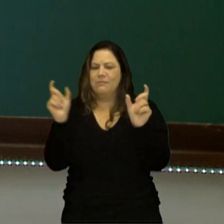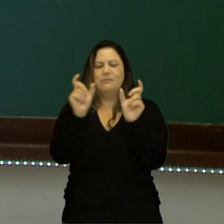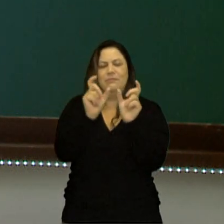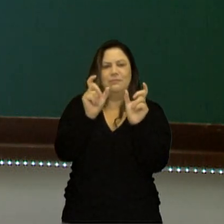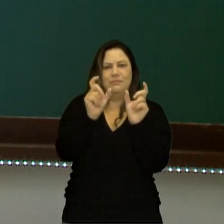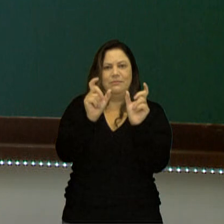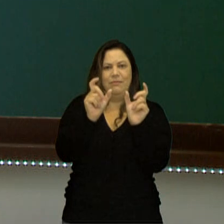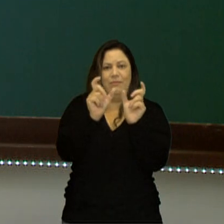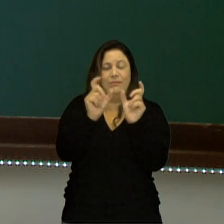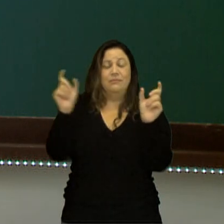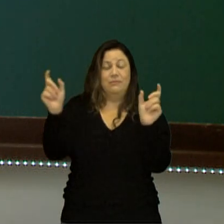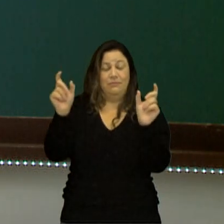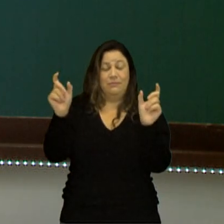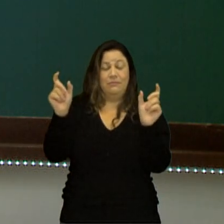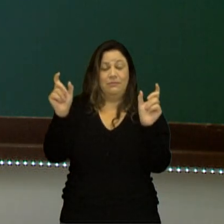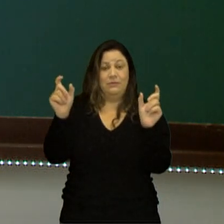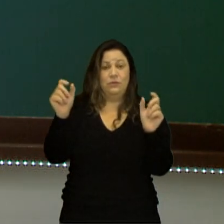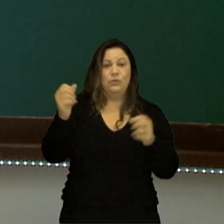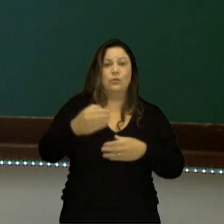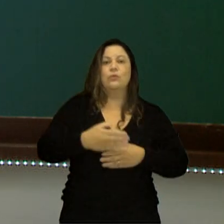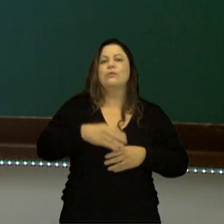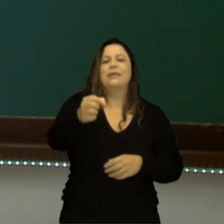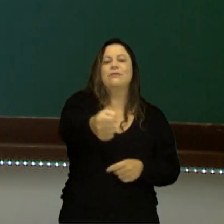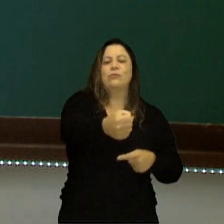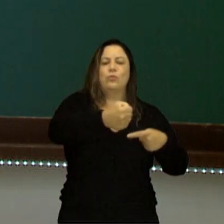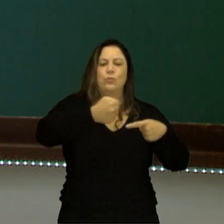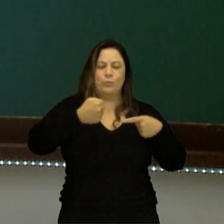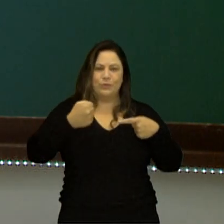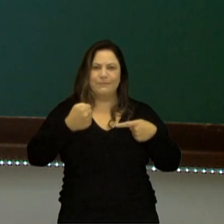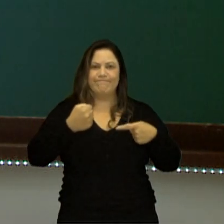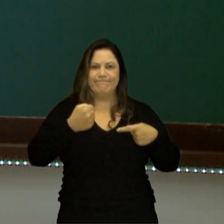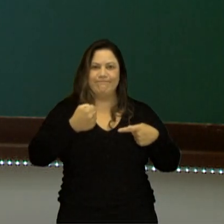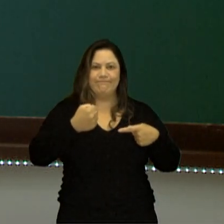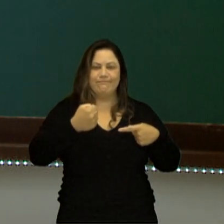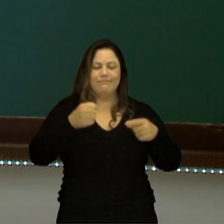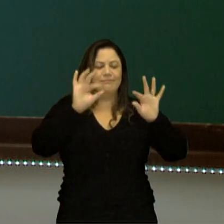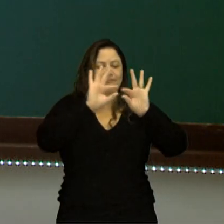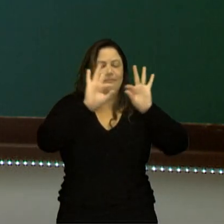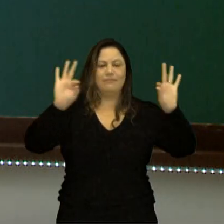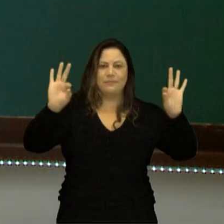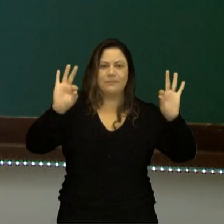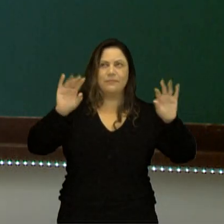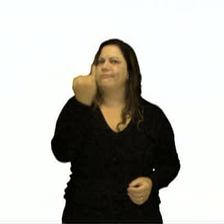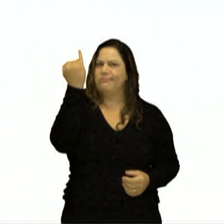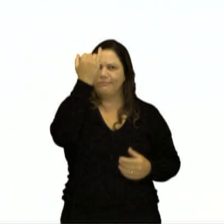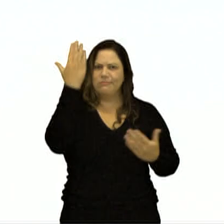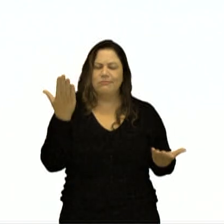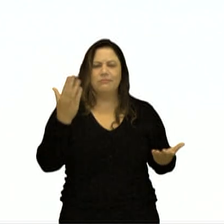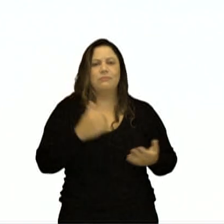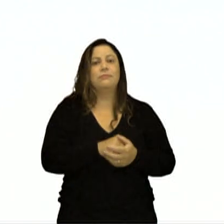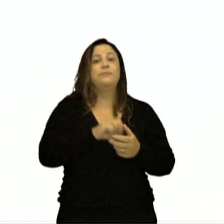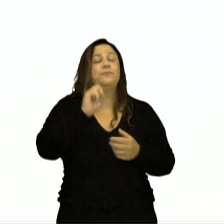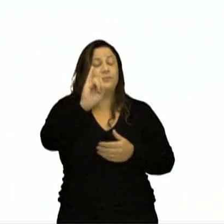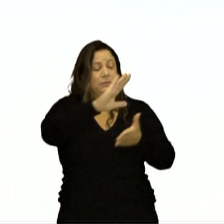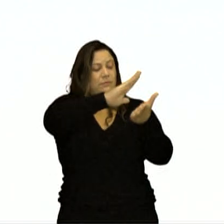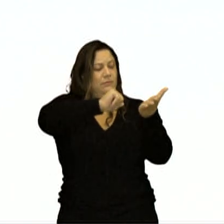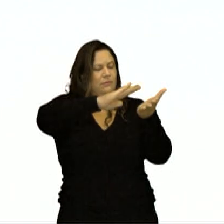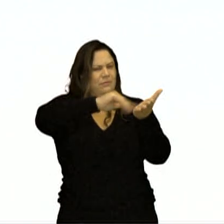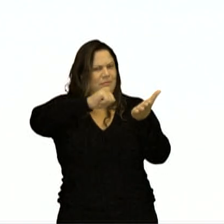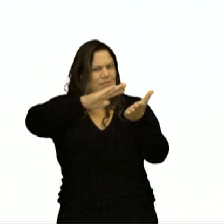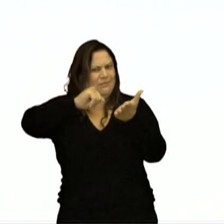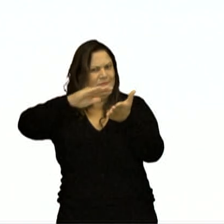os contextos, as circunstâncias que está ocorrendo. Então, qual que é efetivamente a ação? A